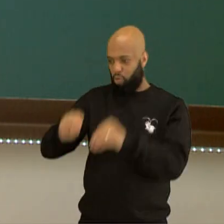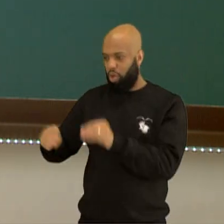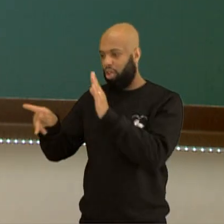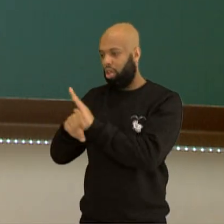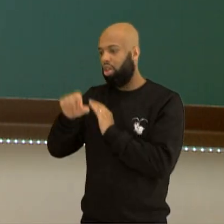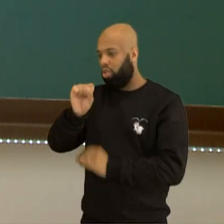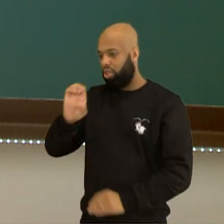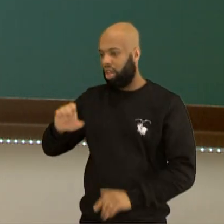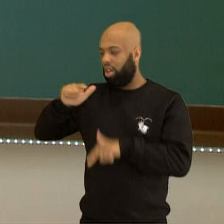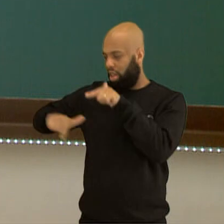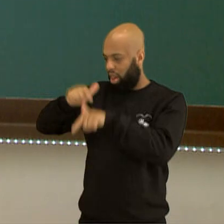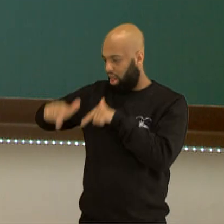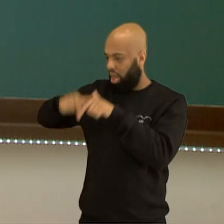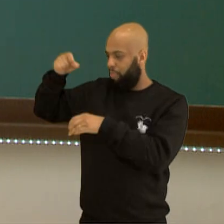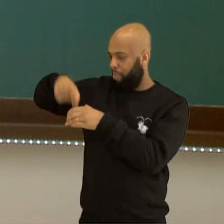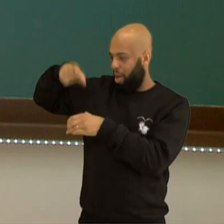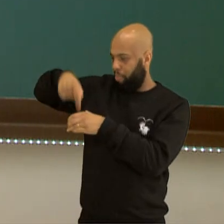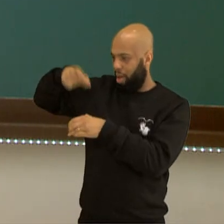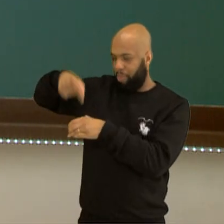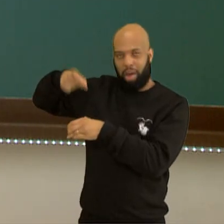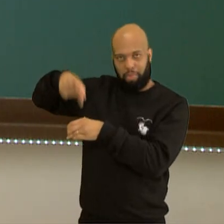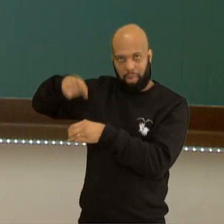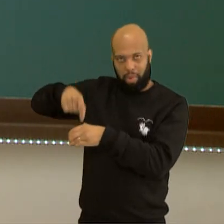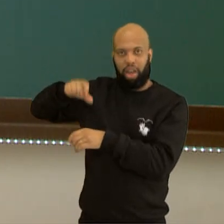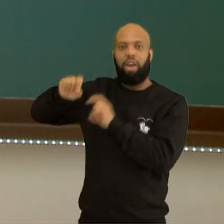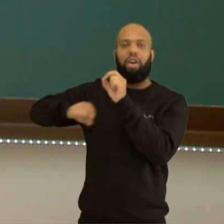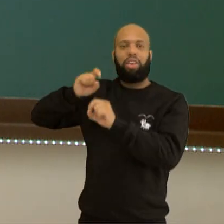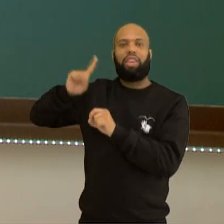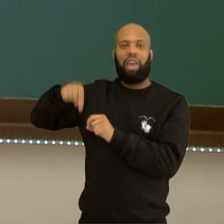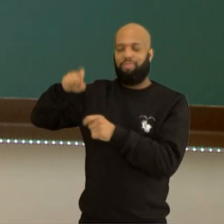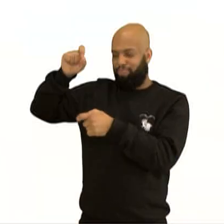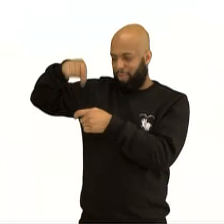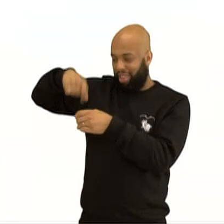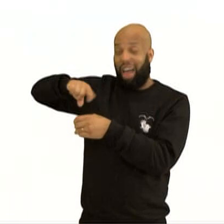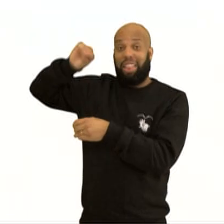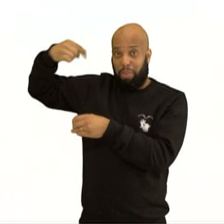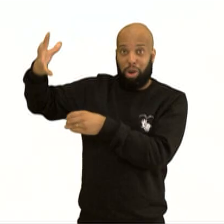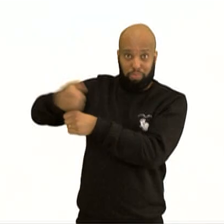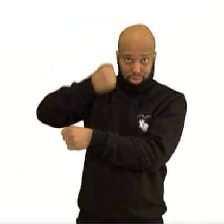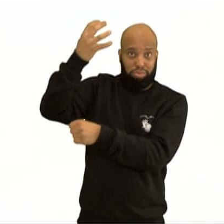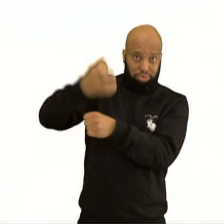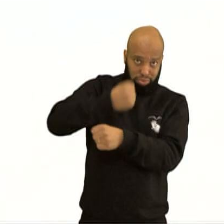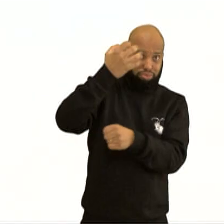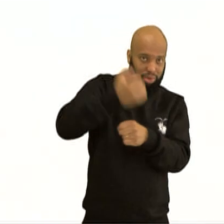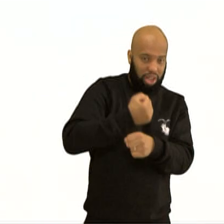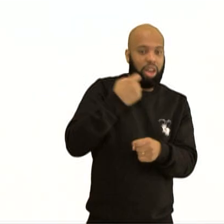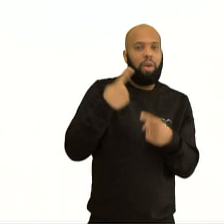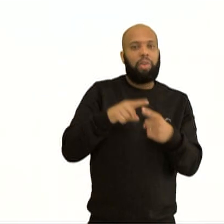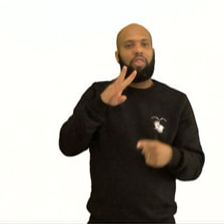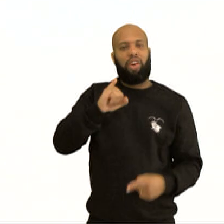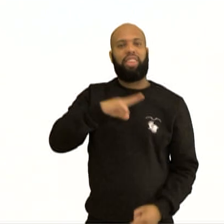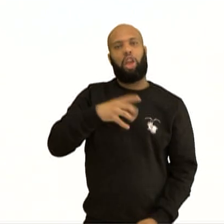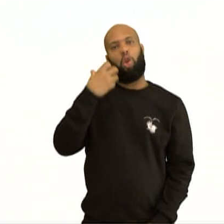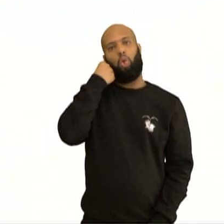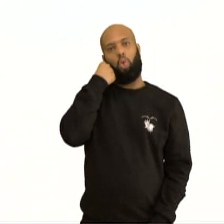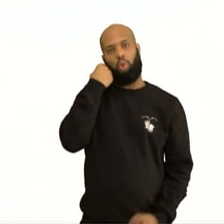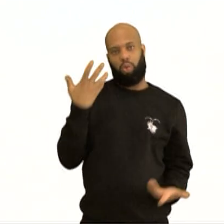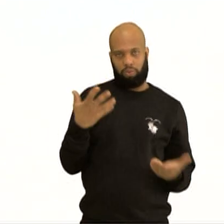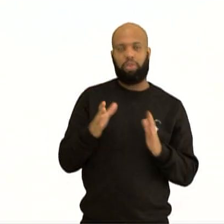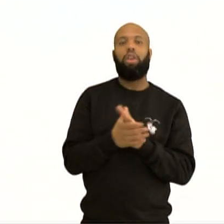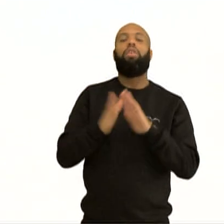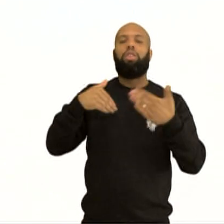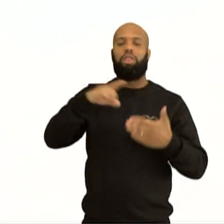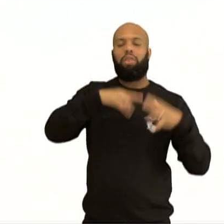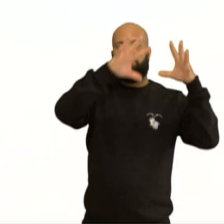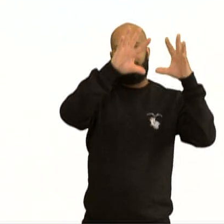região para trabalhar ali naquela atividade econômica que está gerando emprego e renda para a população. Então, muitos movimentos